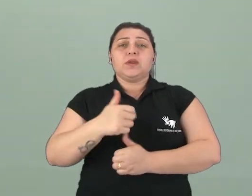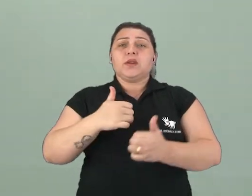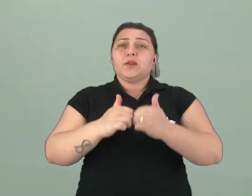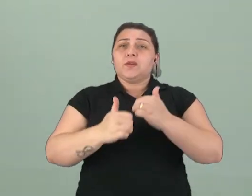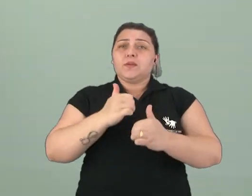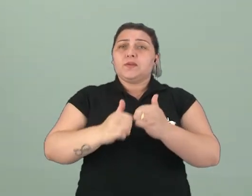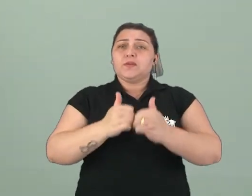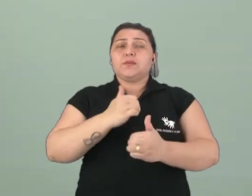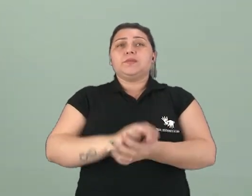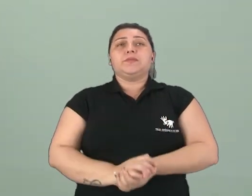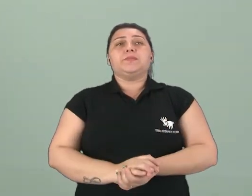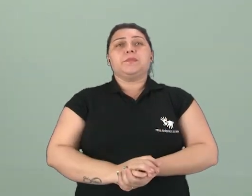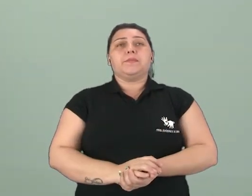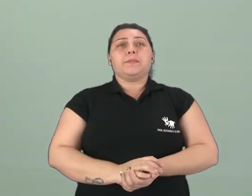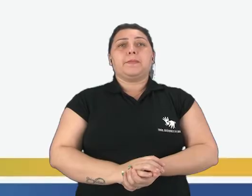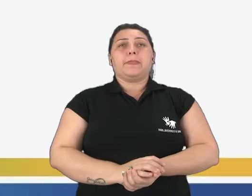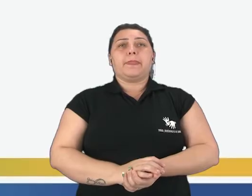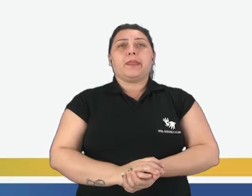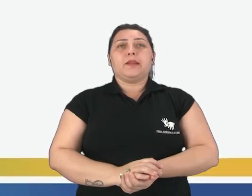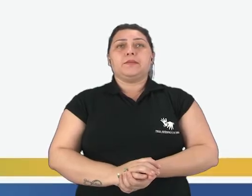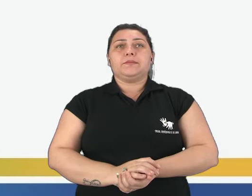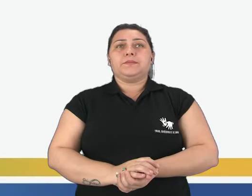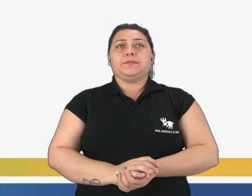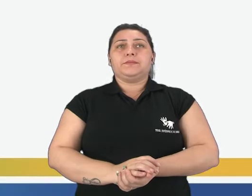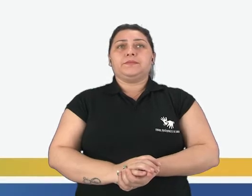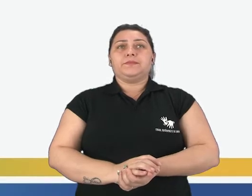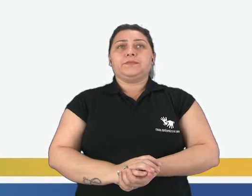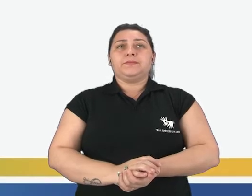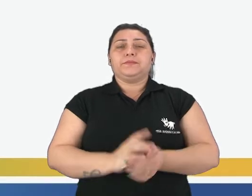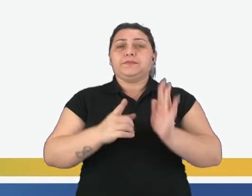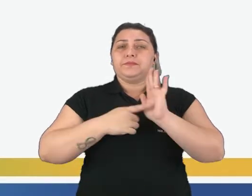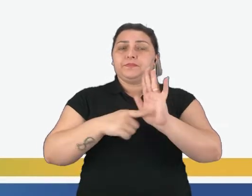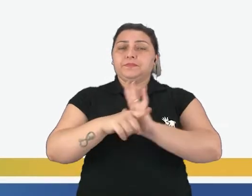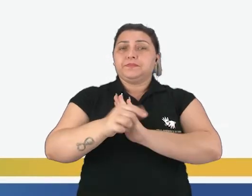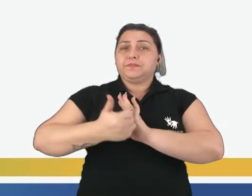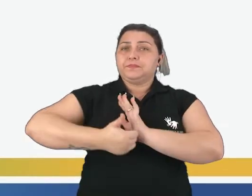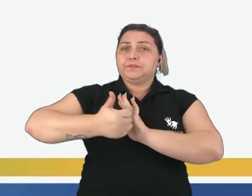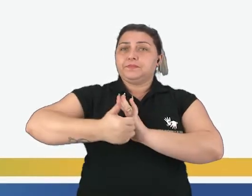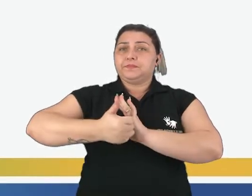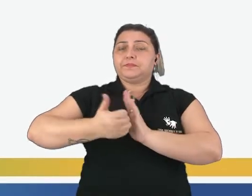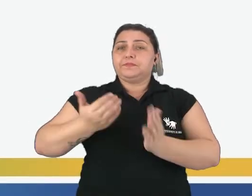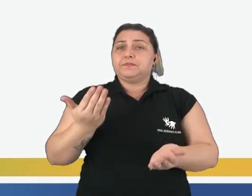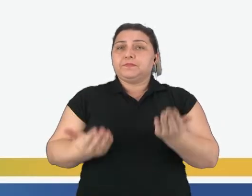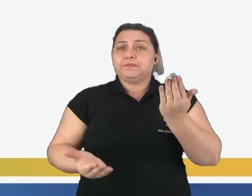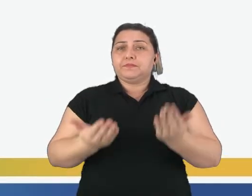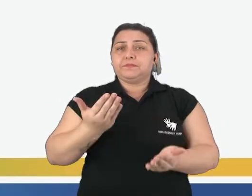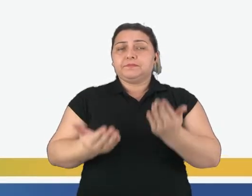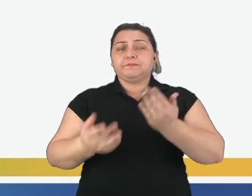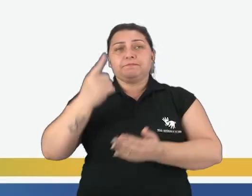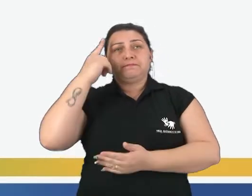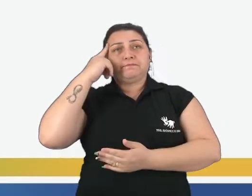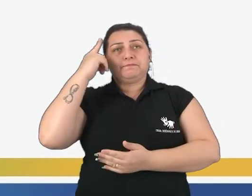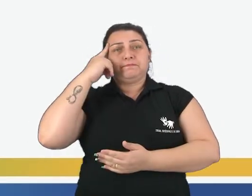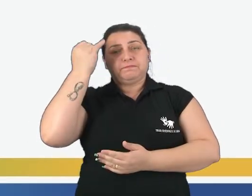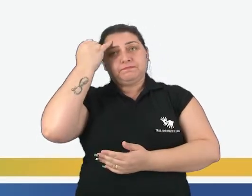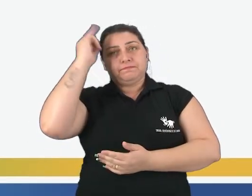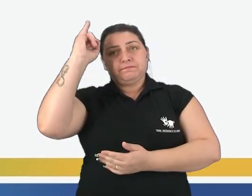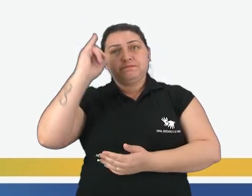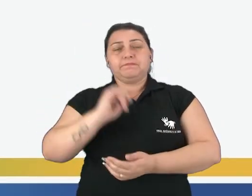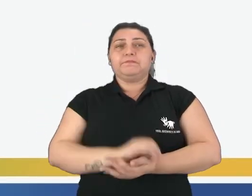vamos voltar aí para a tela. Estou mostrando para vocês a primeira balança assim, que foi pensada e criada,